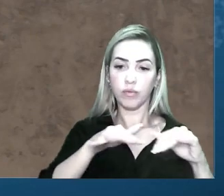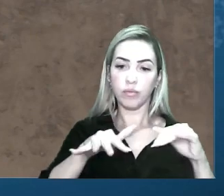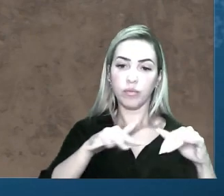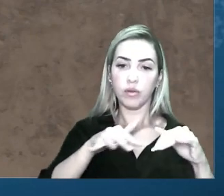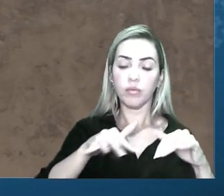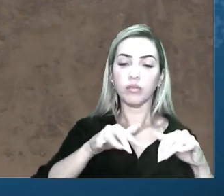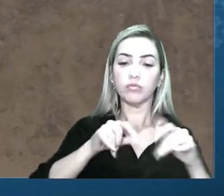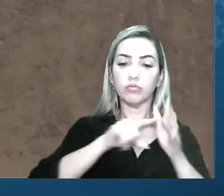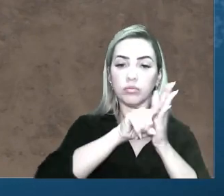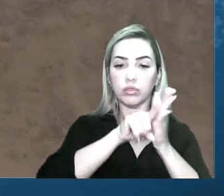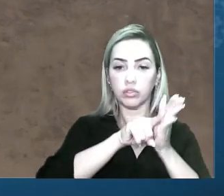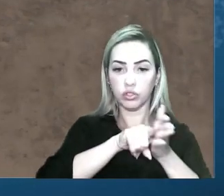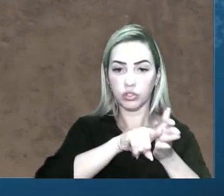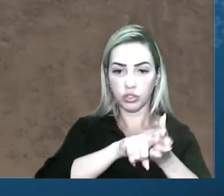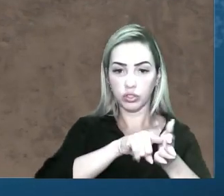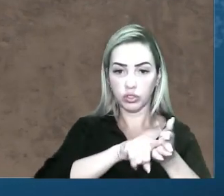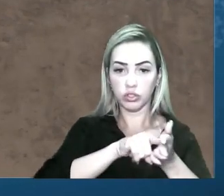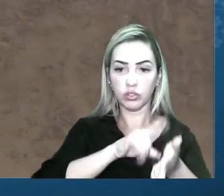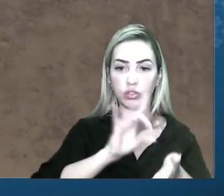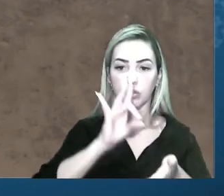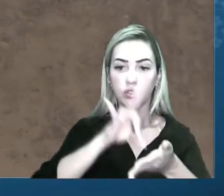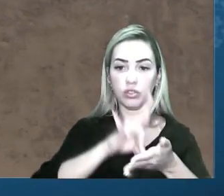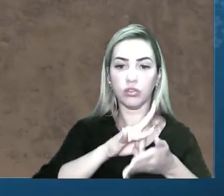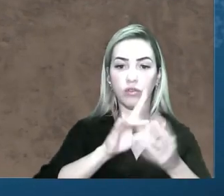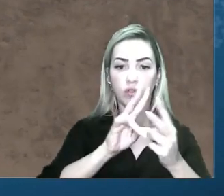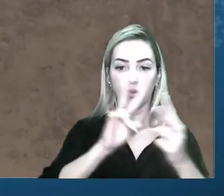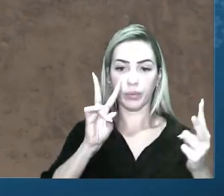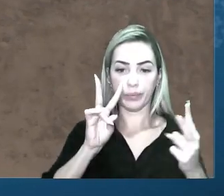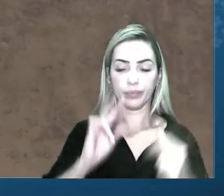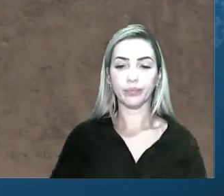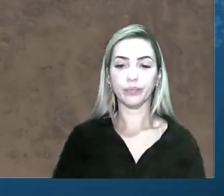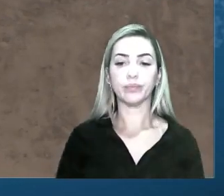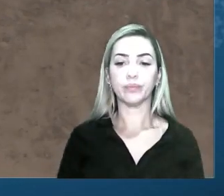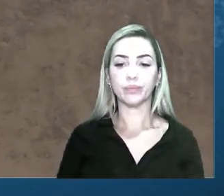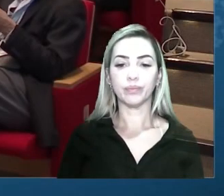a Reality de forma online.